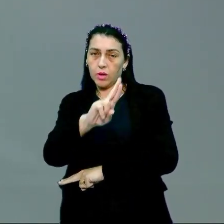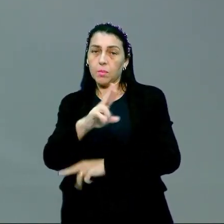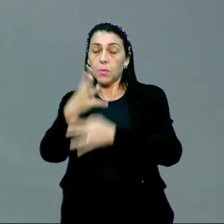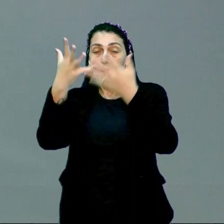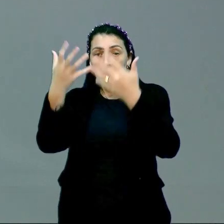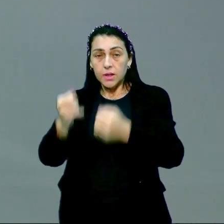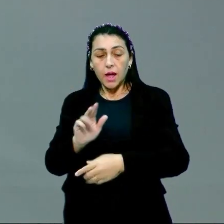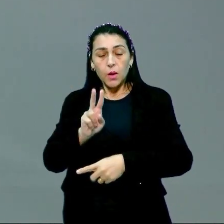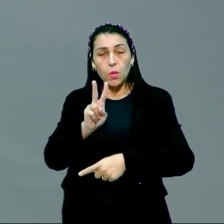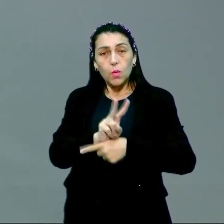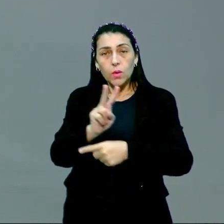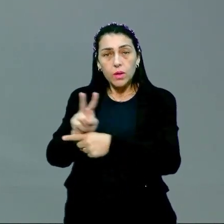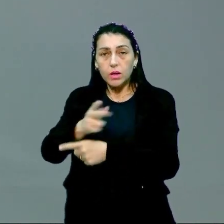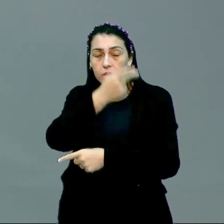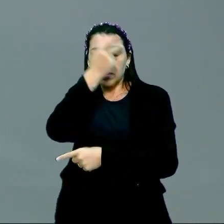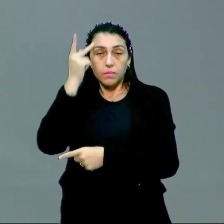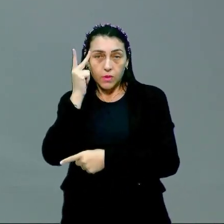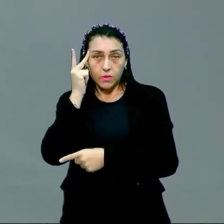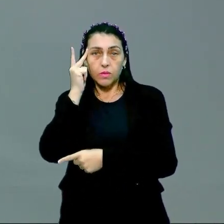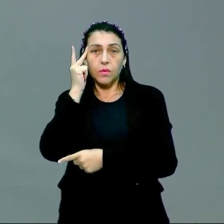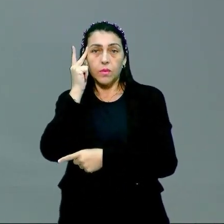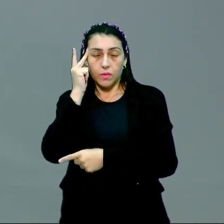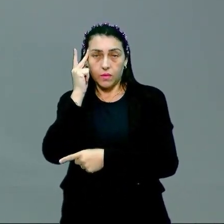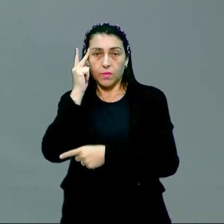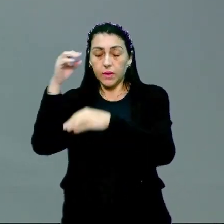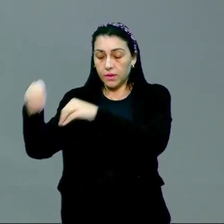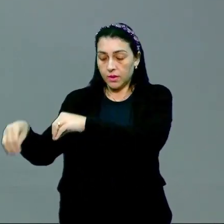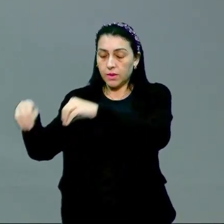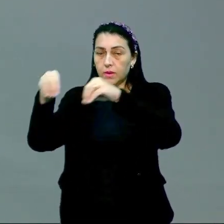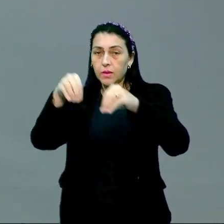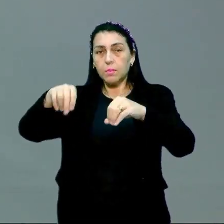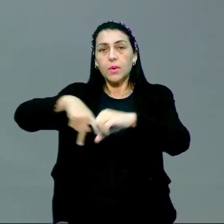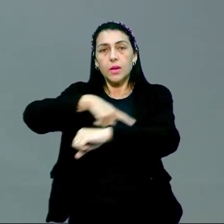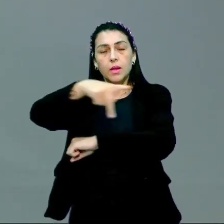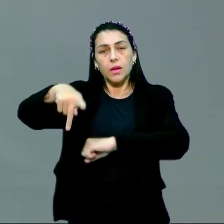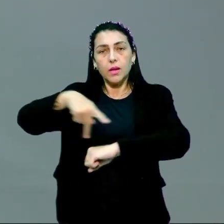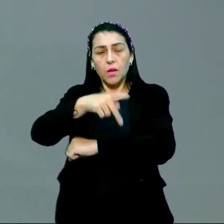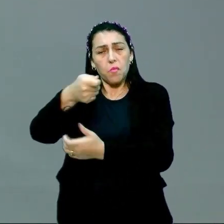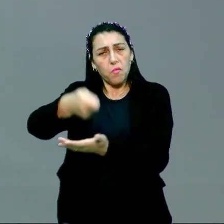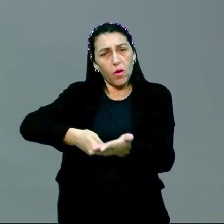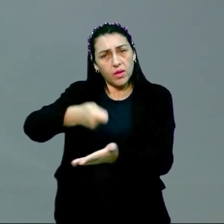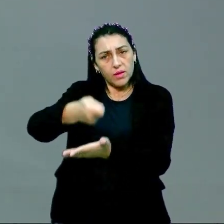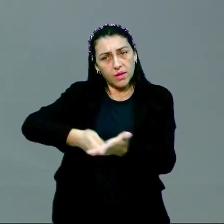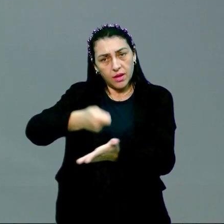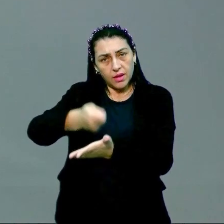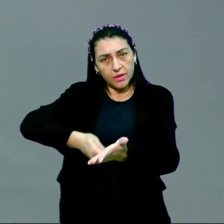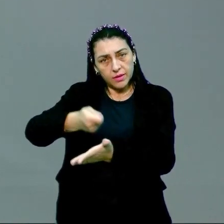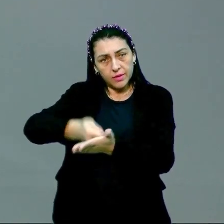amparar essas pessoas que se deslocam para outros países de maneira forçada, né,